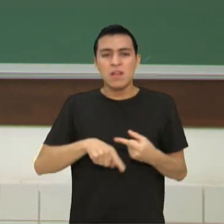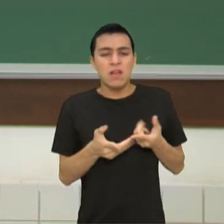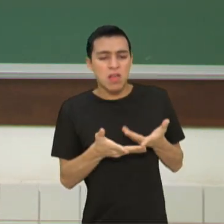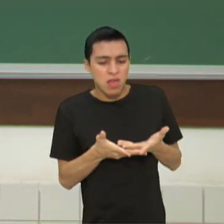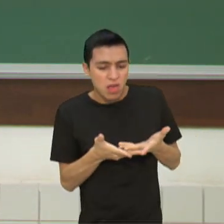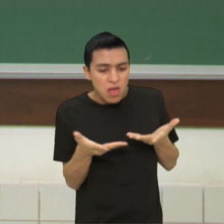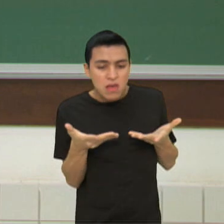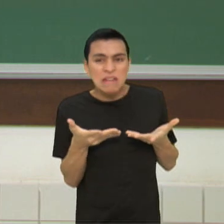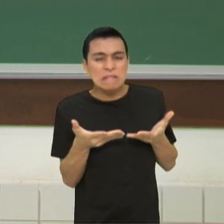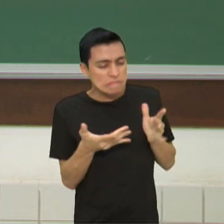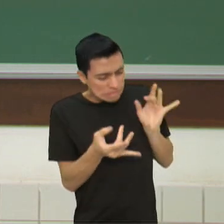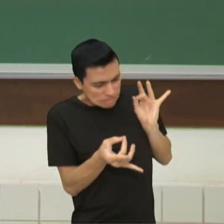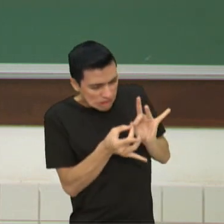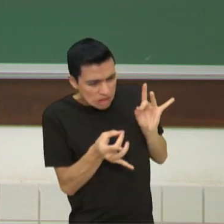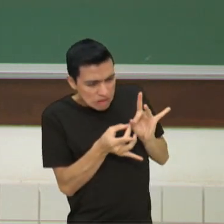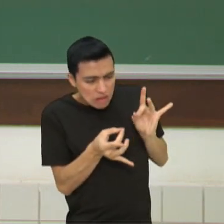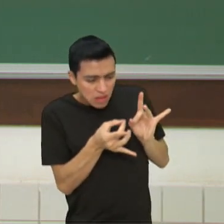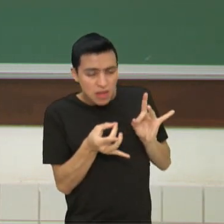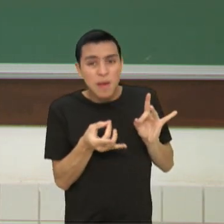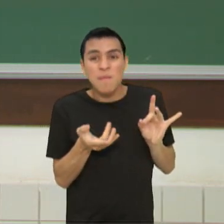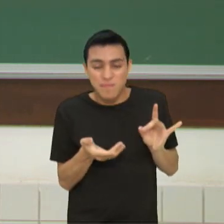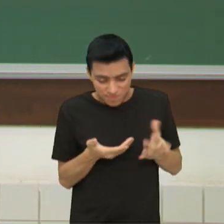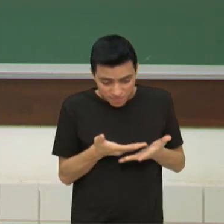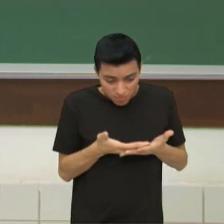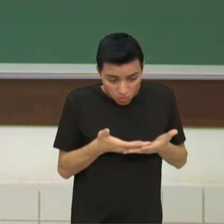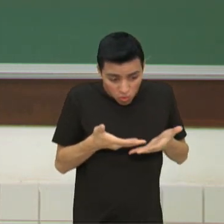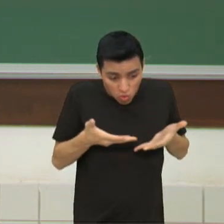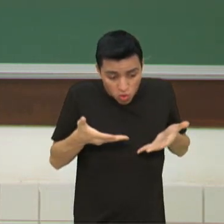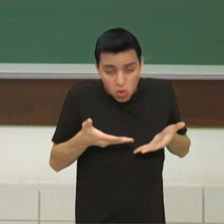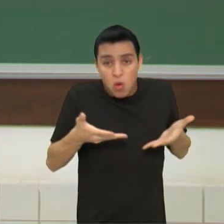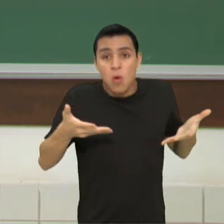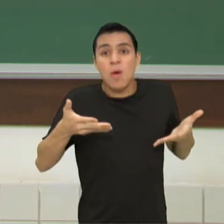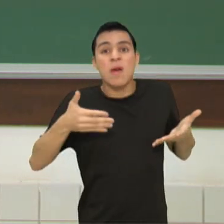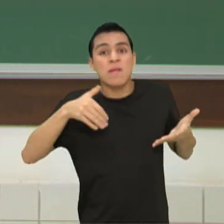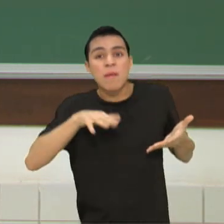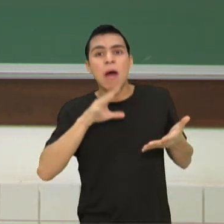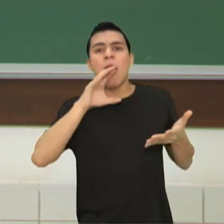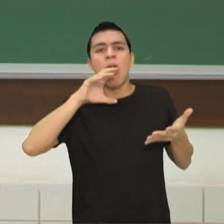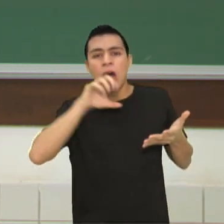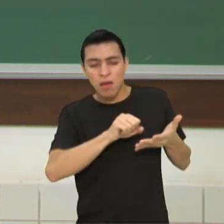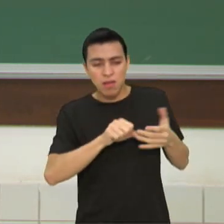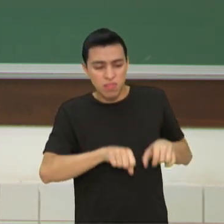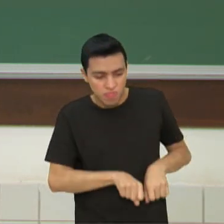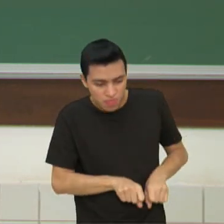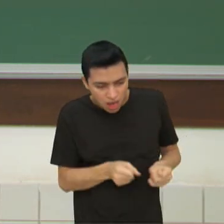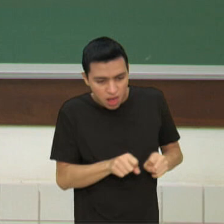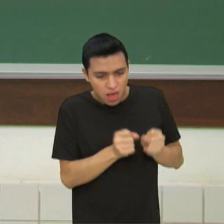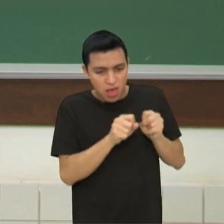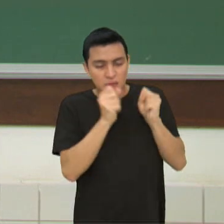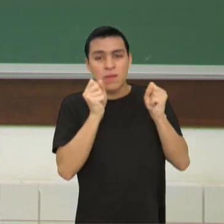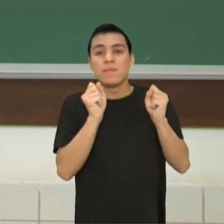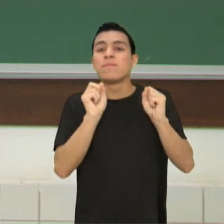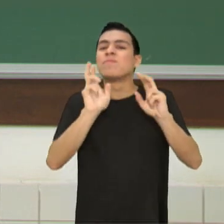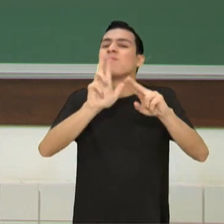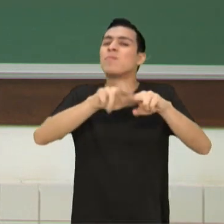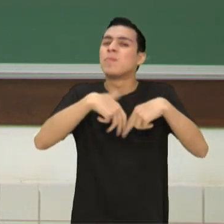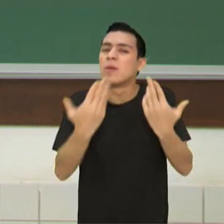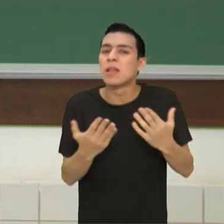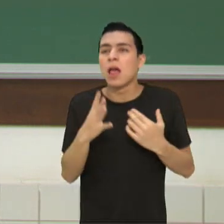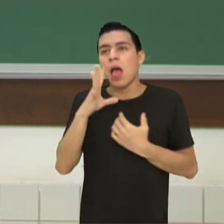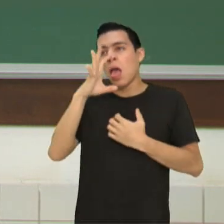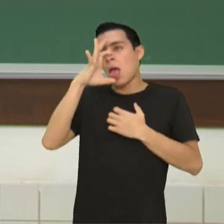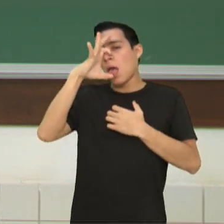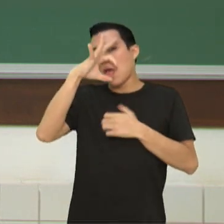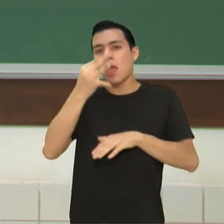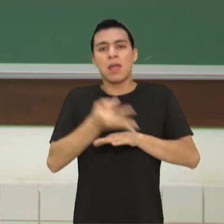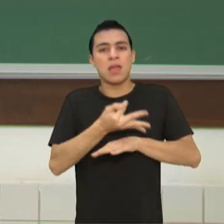mais especializado, ele aumenta dentro da célula e fica mais rápido nessa quebra. Por isso, a